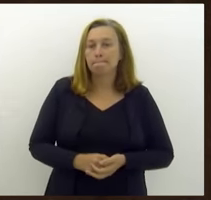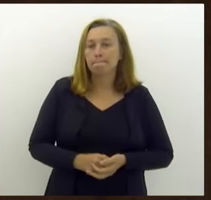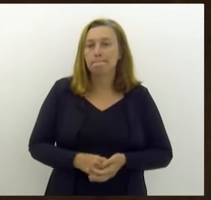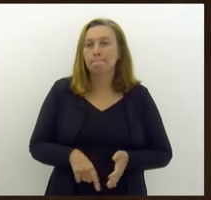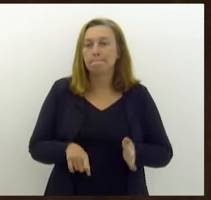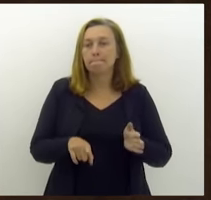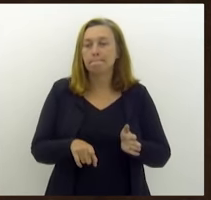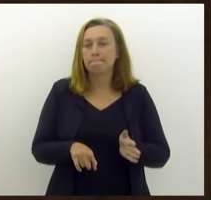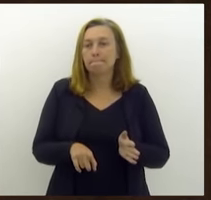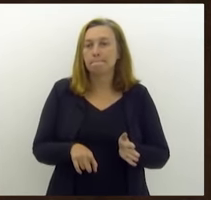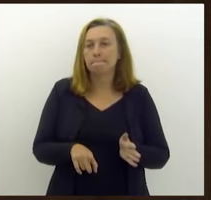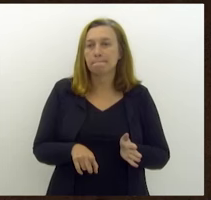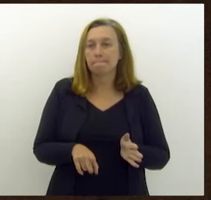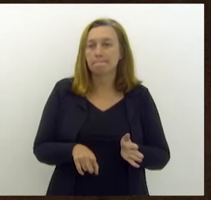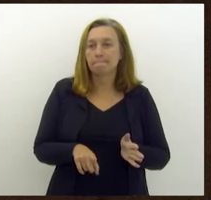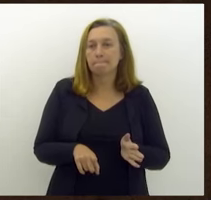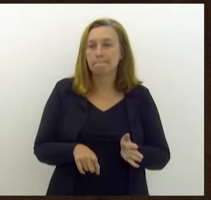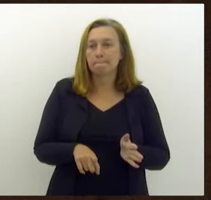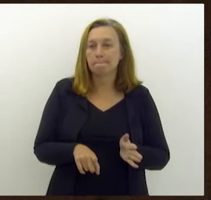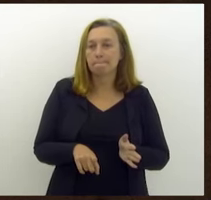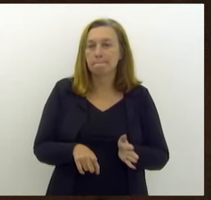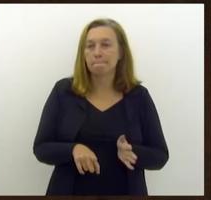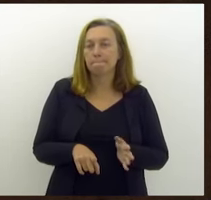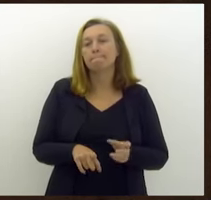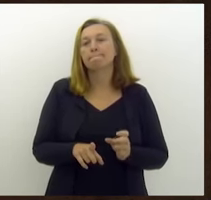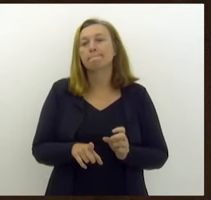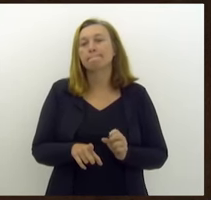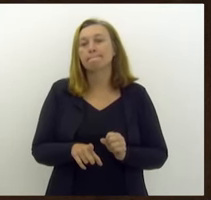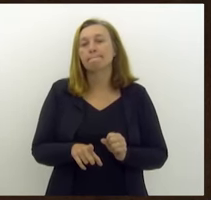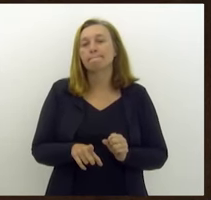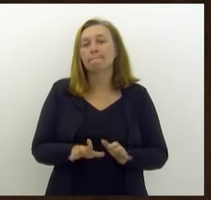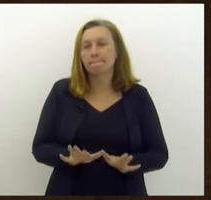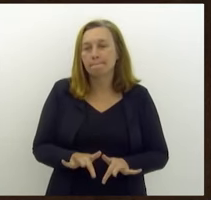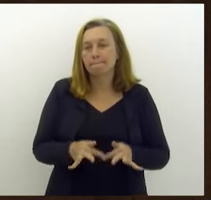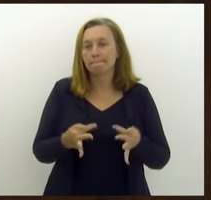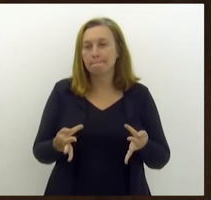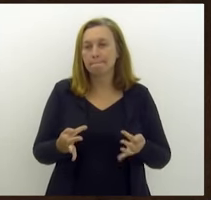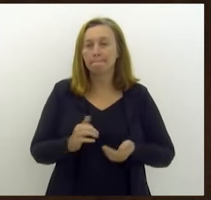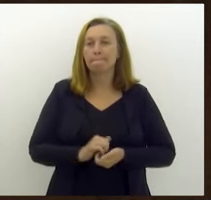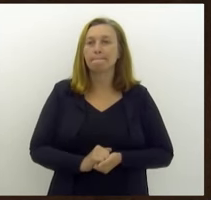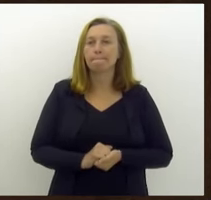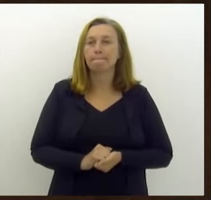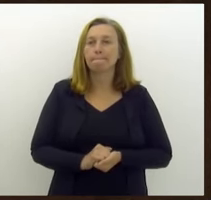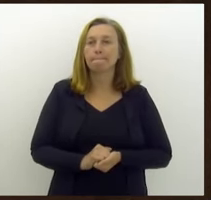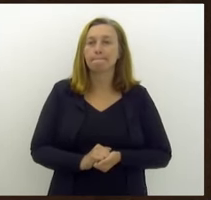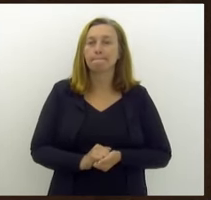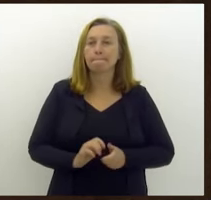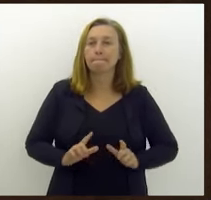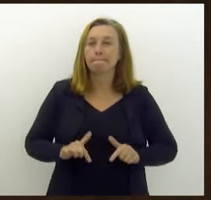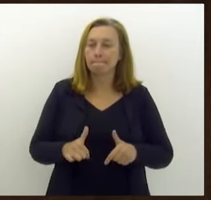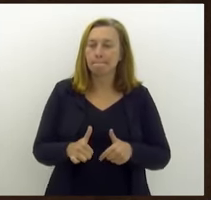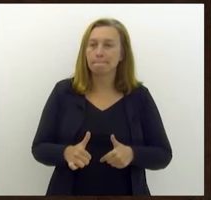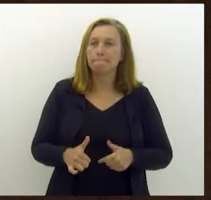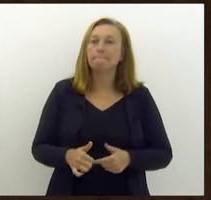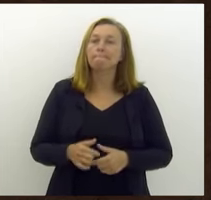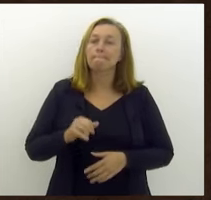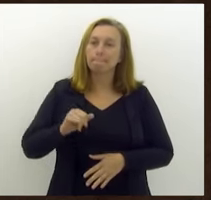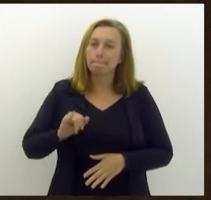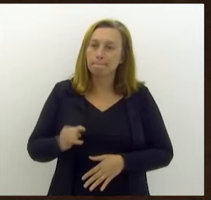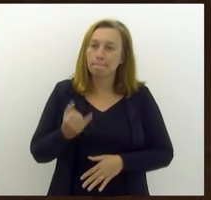de lidar com essa questão dos déficits e a gente ter a humildade a ombridade de correr atrás desses juros